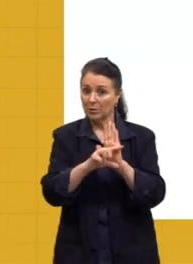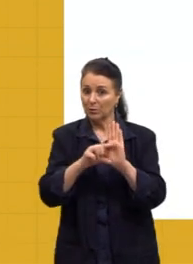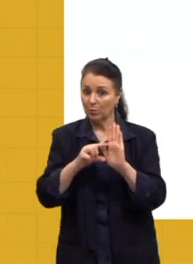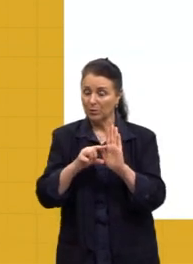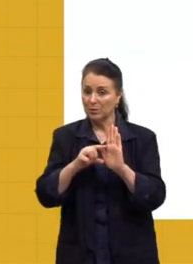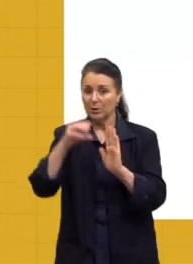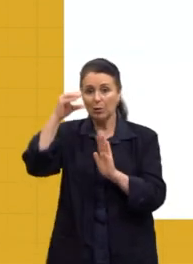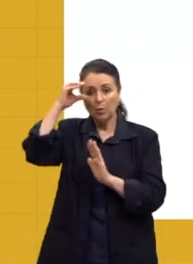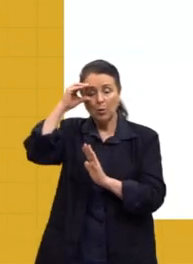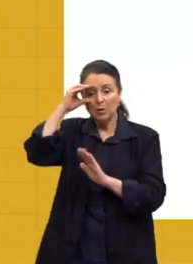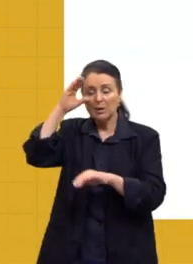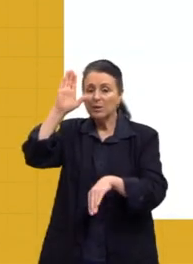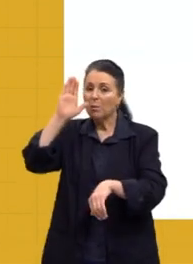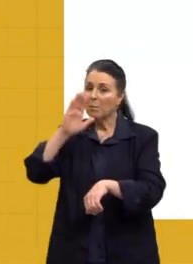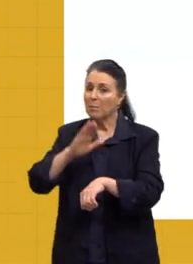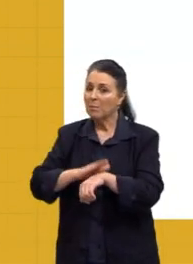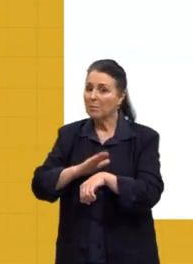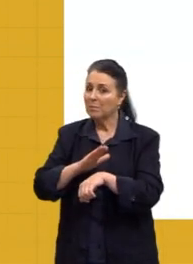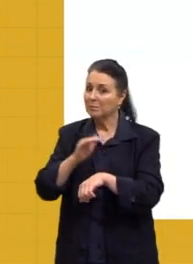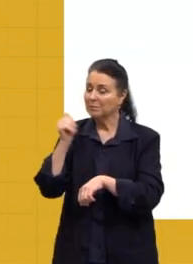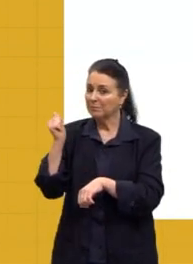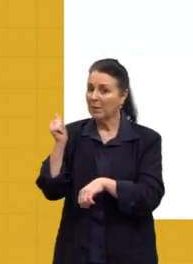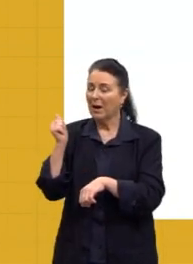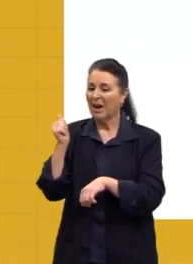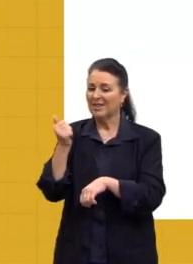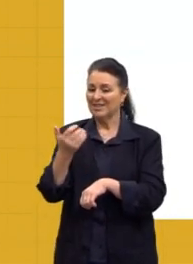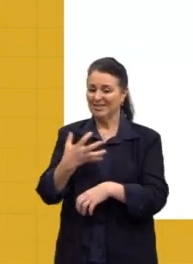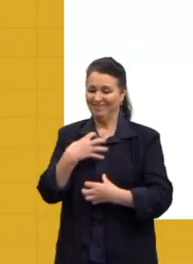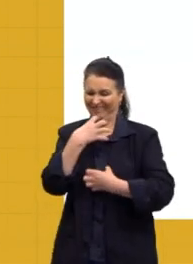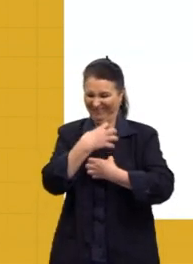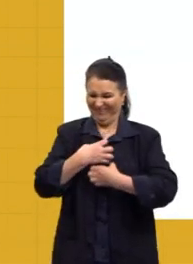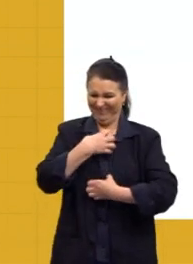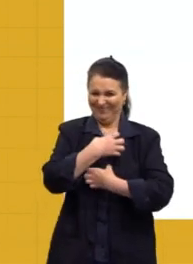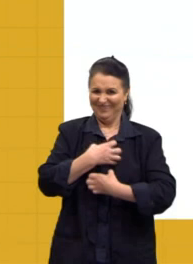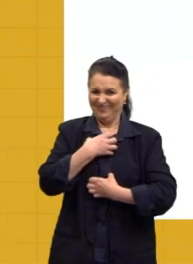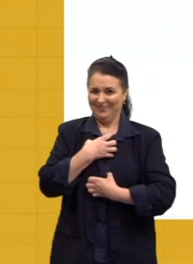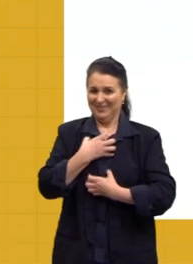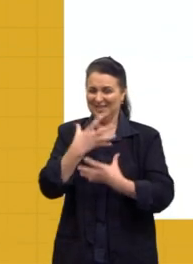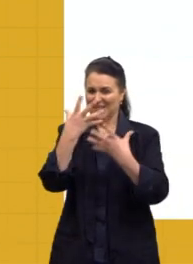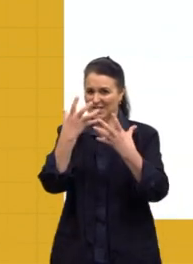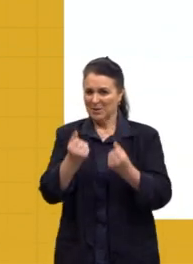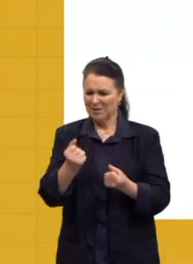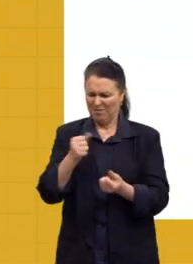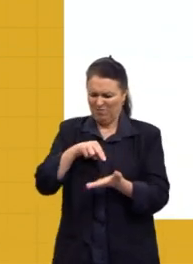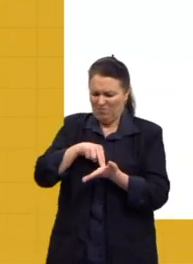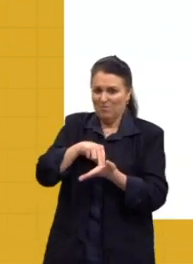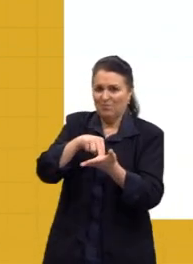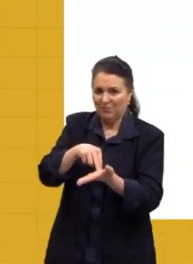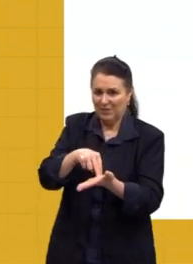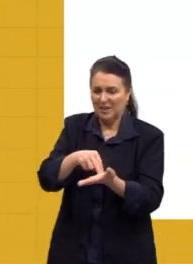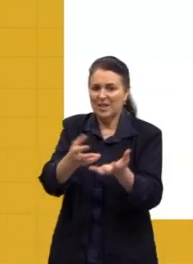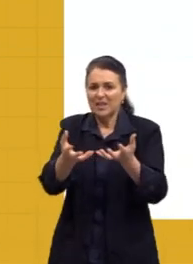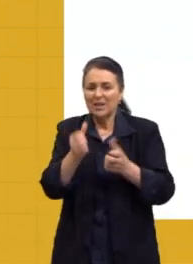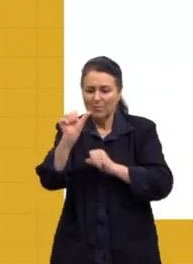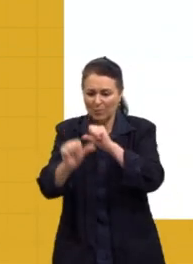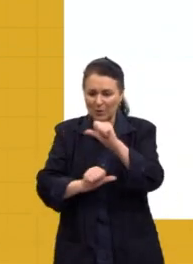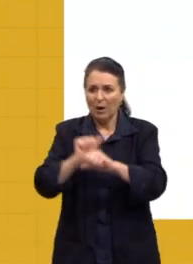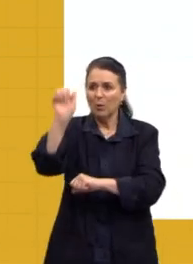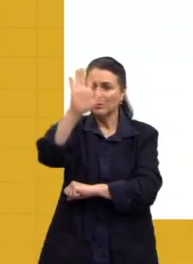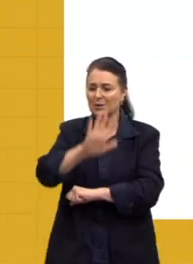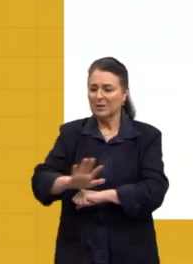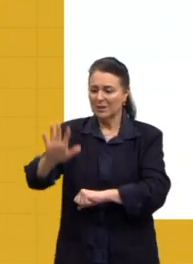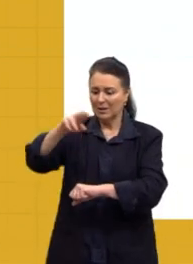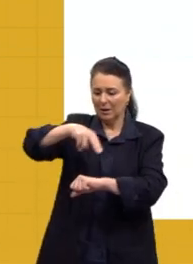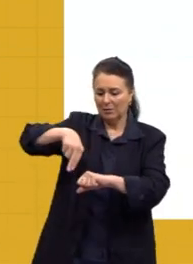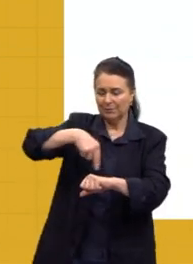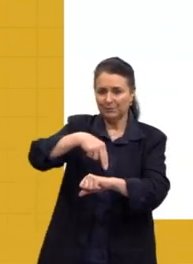o Osvaldo é o mais rebelde deles em relação de trazer, realmente de fazer essa mudança dentro do cenário nacional. E a